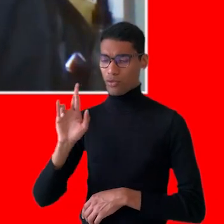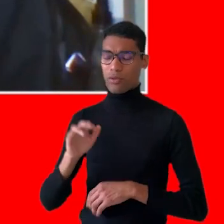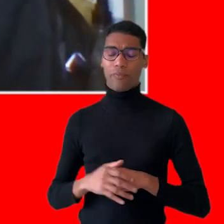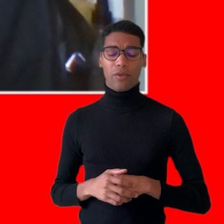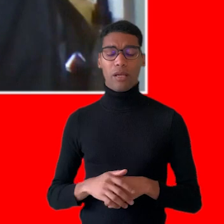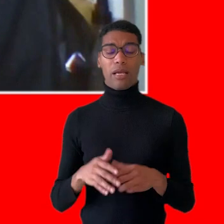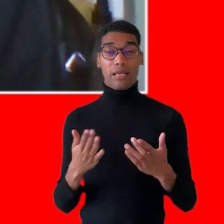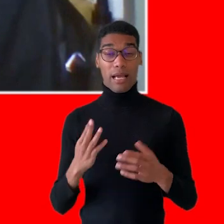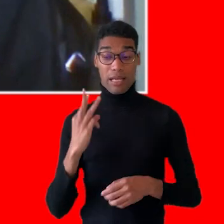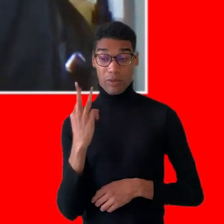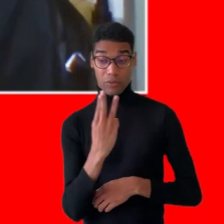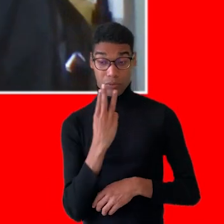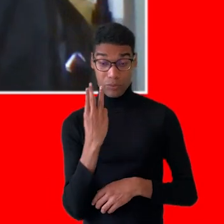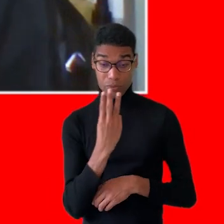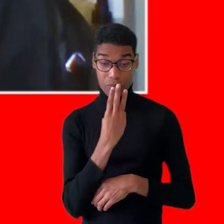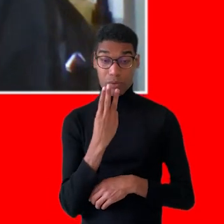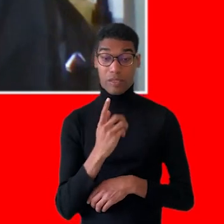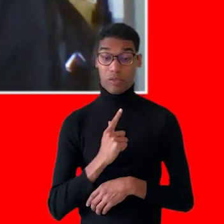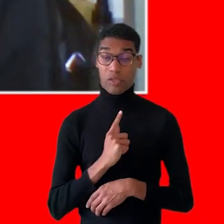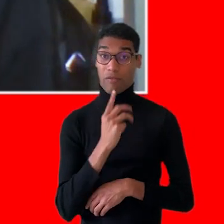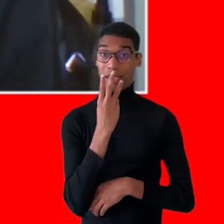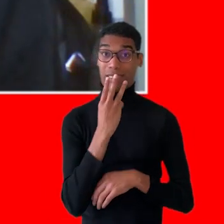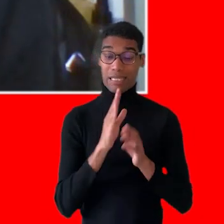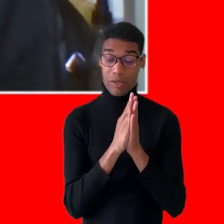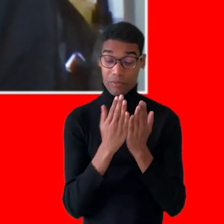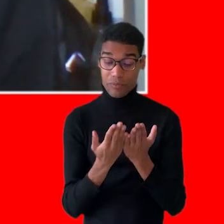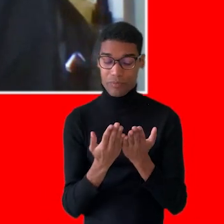Escreveram três livros